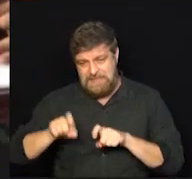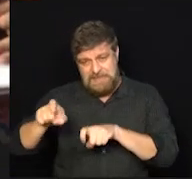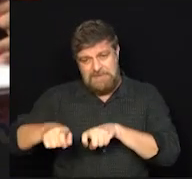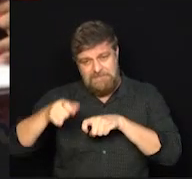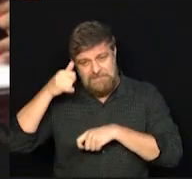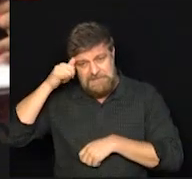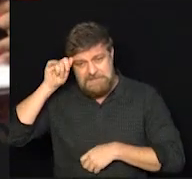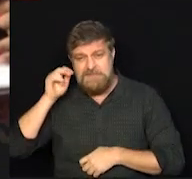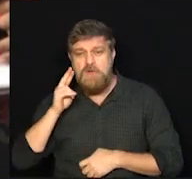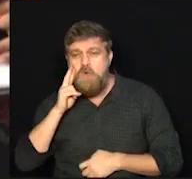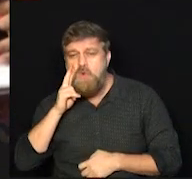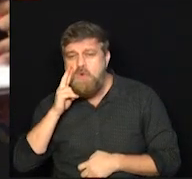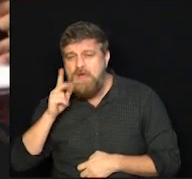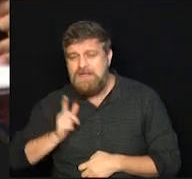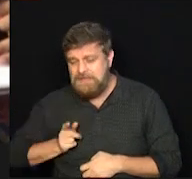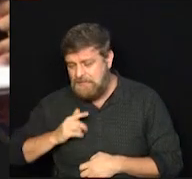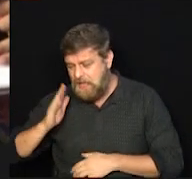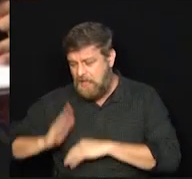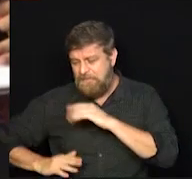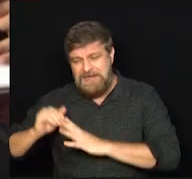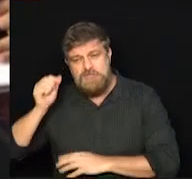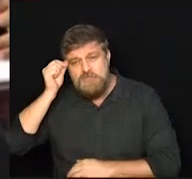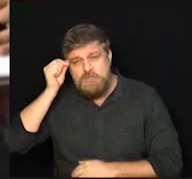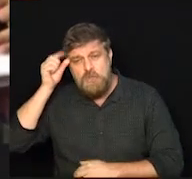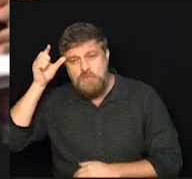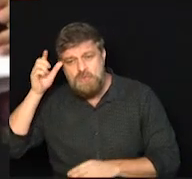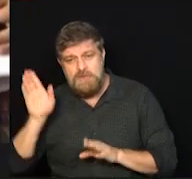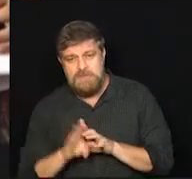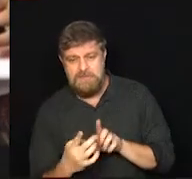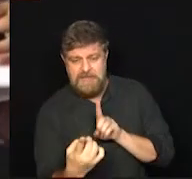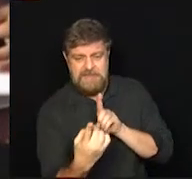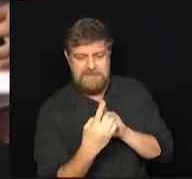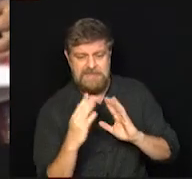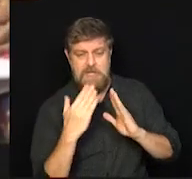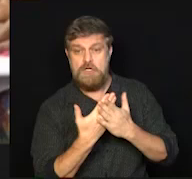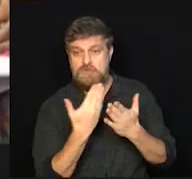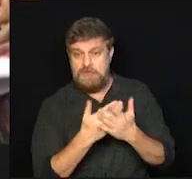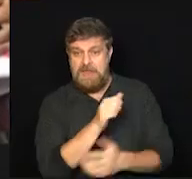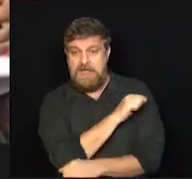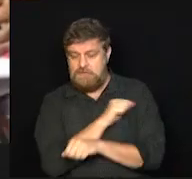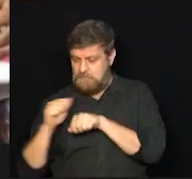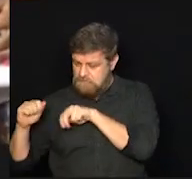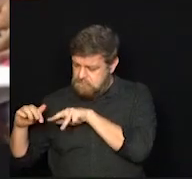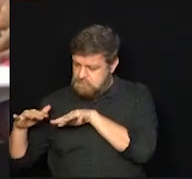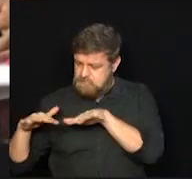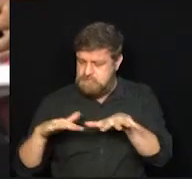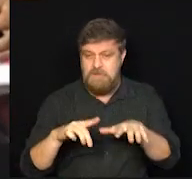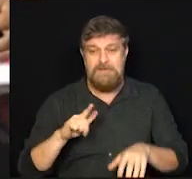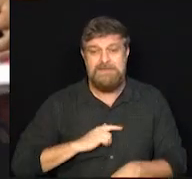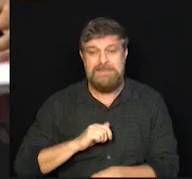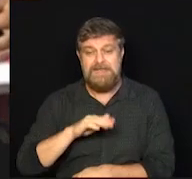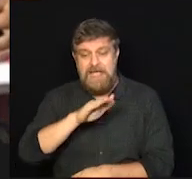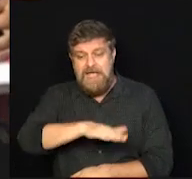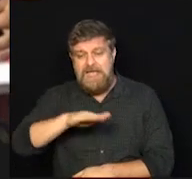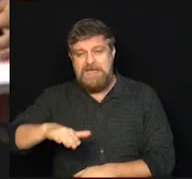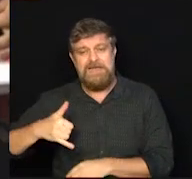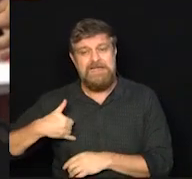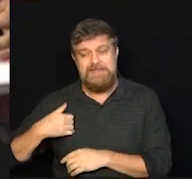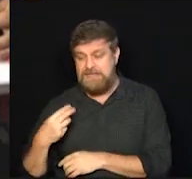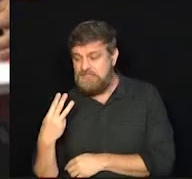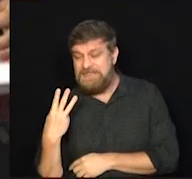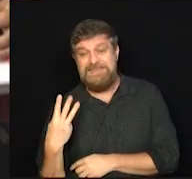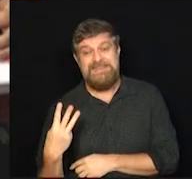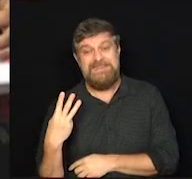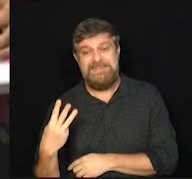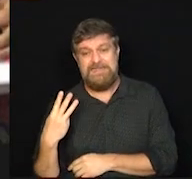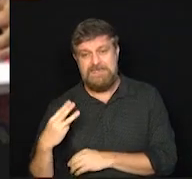para além das ações permanentes de pintura atendendo escolas né a gente atende a de crianças a partir de três anos de